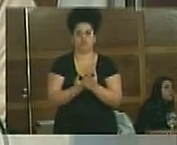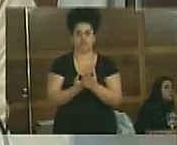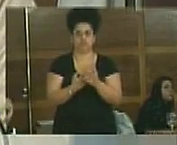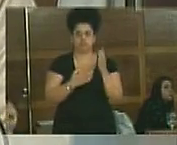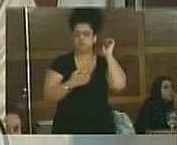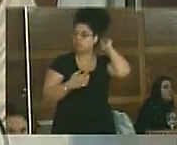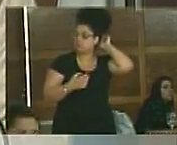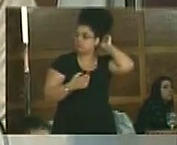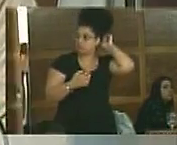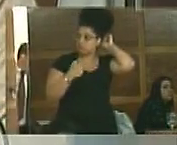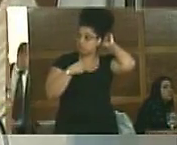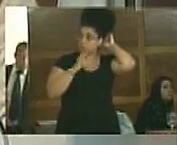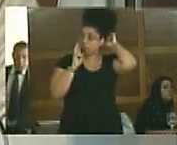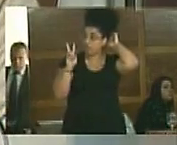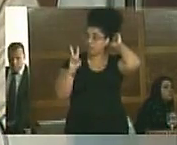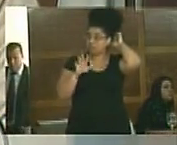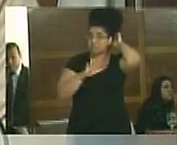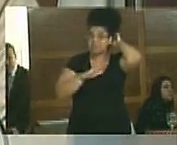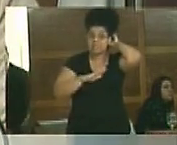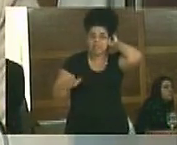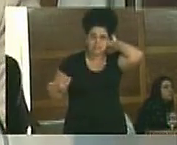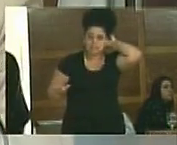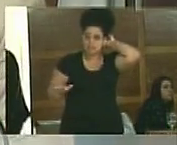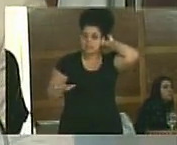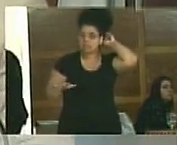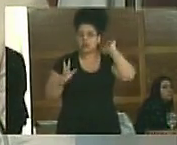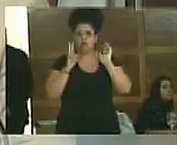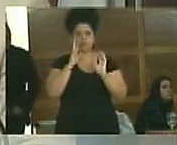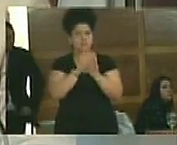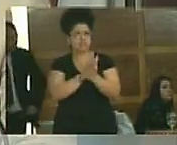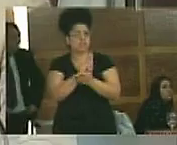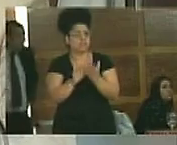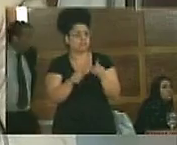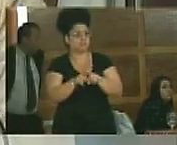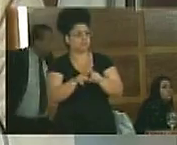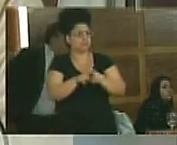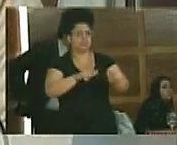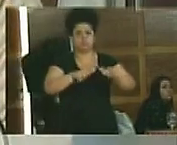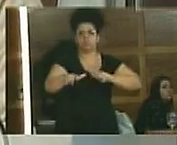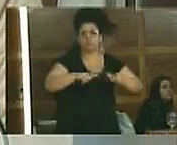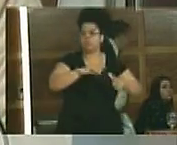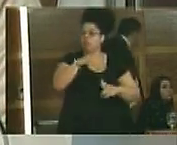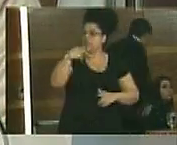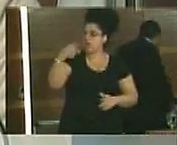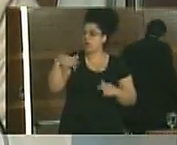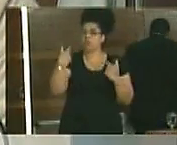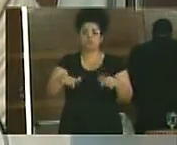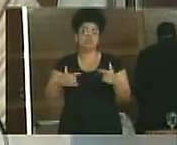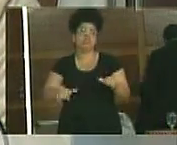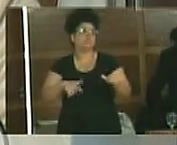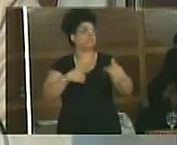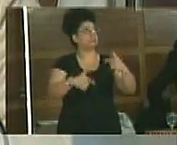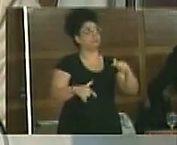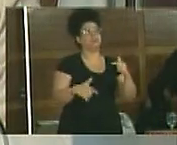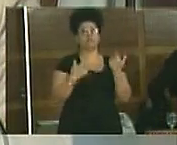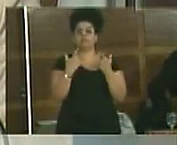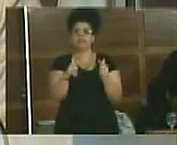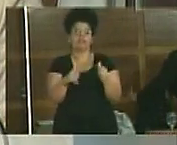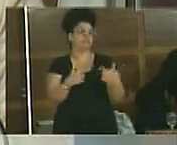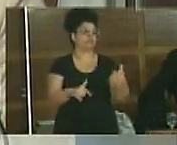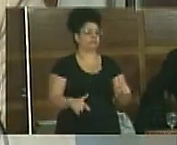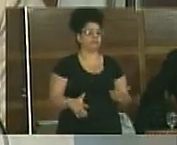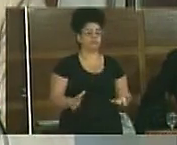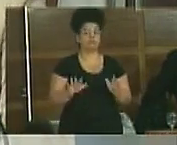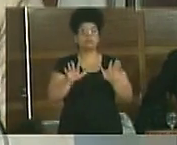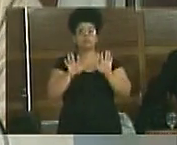escola? Eu não vejo nenhuma. Eu não vejo nenhum programa pelo emprego. A gente só sabe falar que não tem emprego, que não tem emprego. O que que a gente está